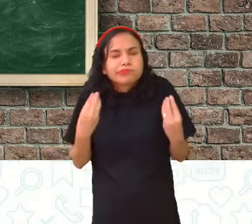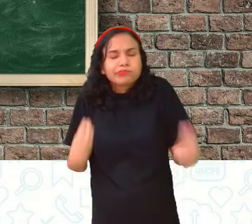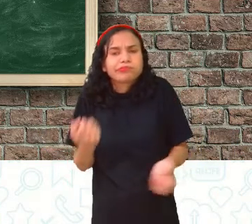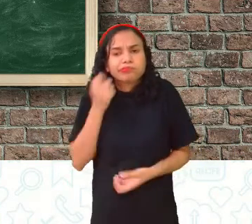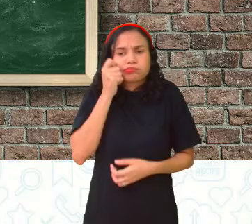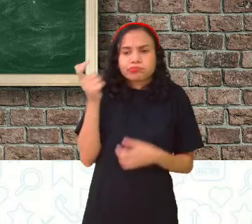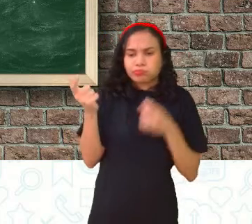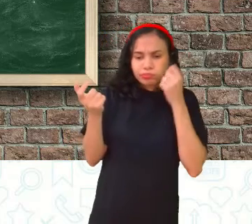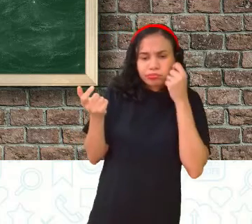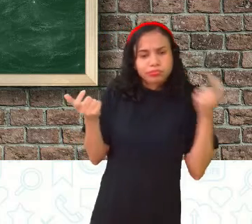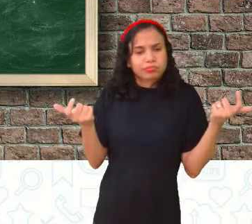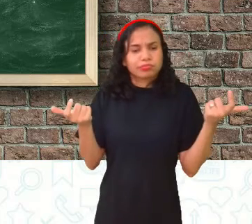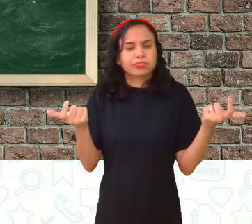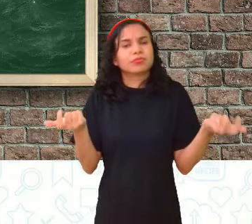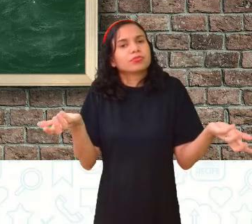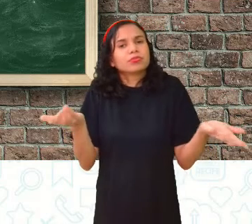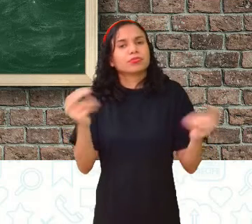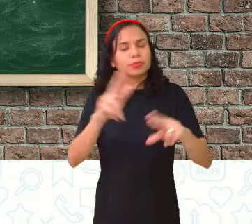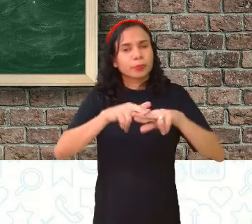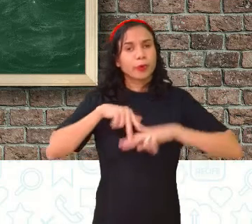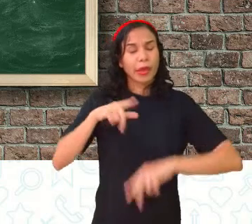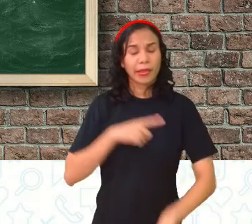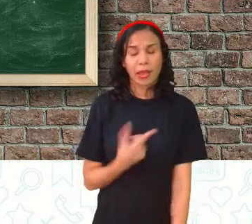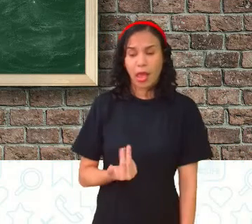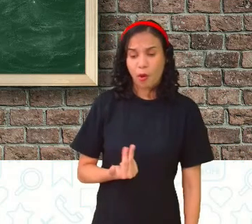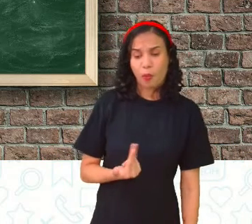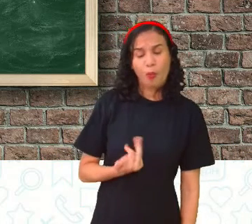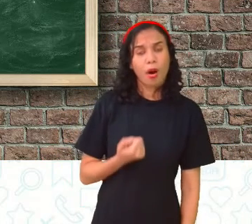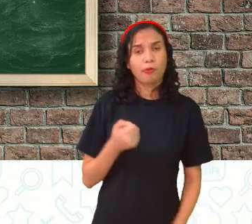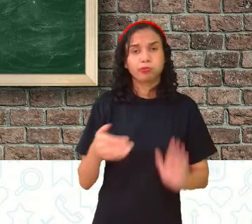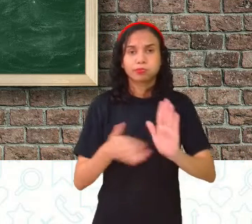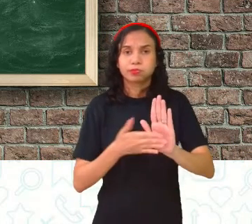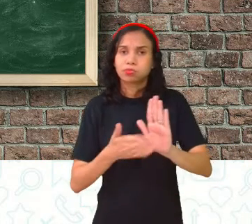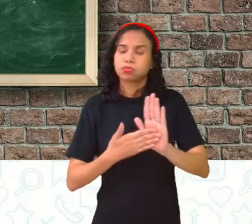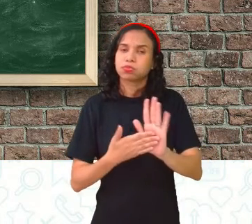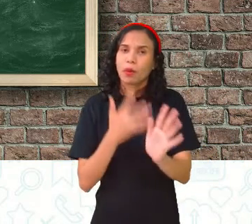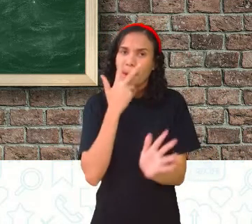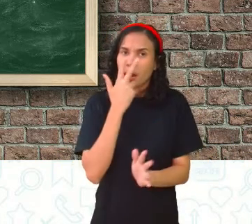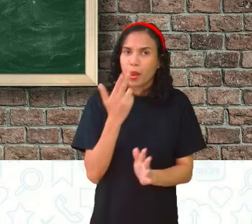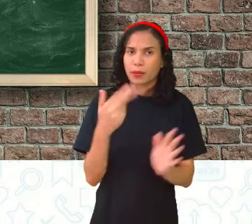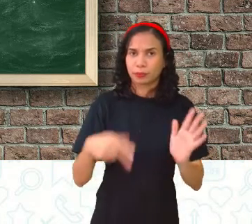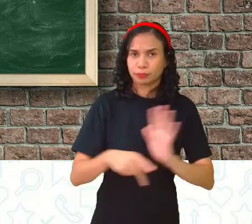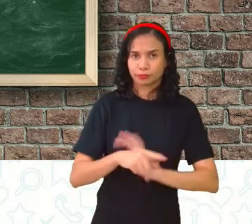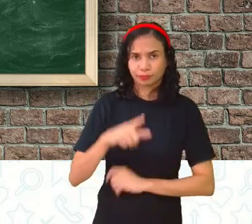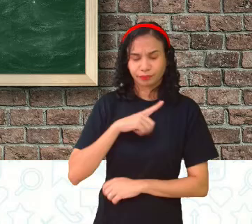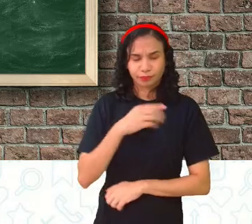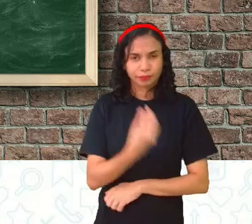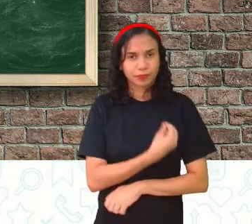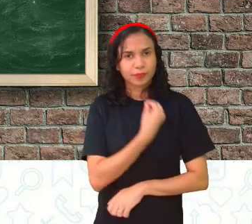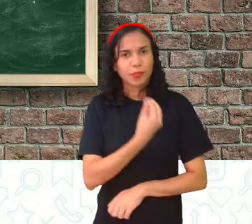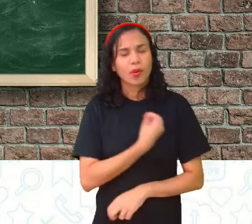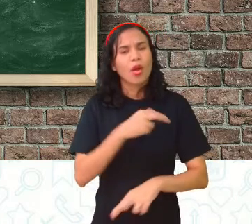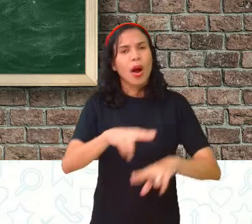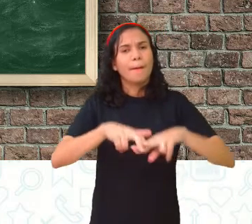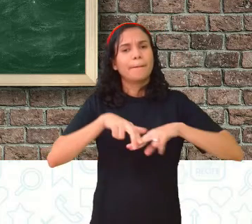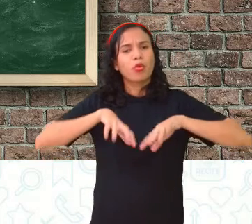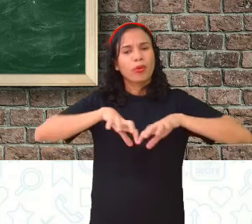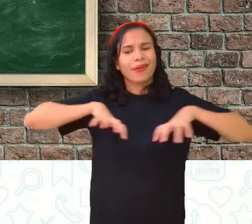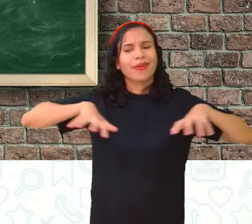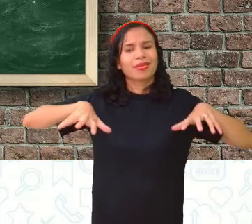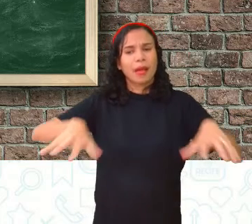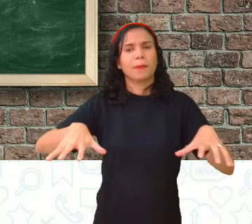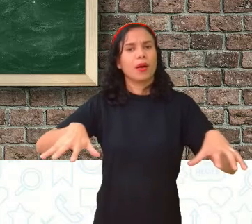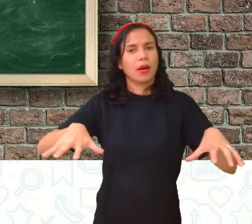elite cafeicultora, certo? Se eles tinham ideais muito parecidos, né? Por que